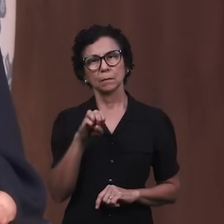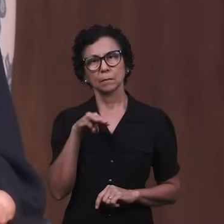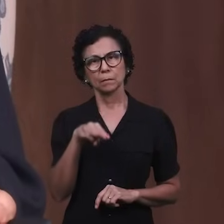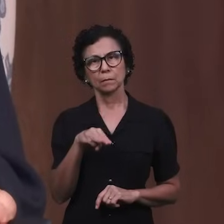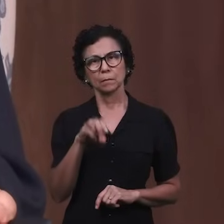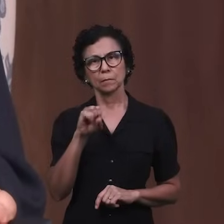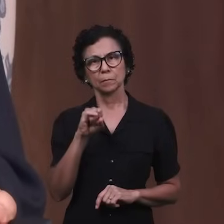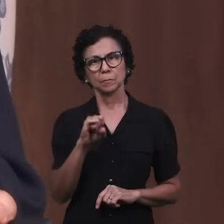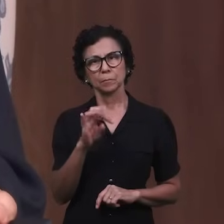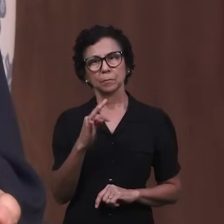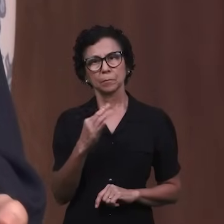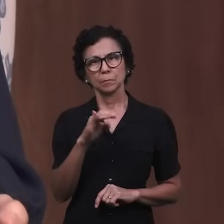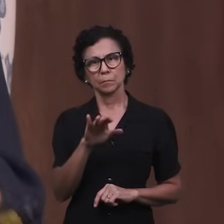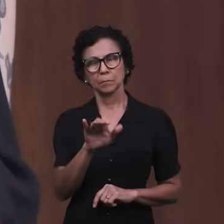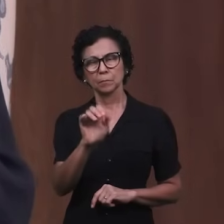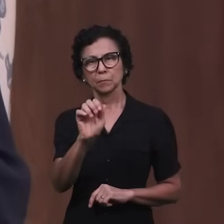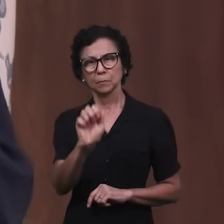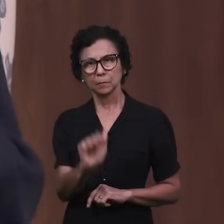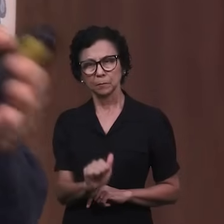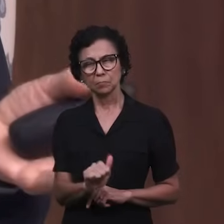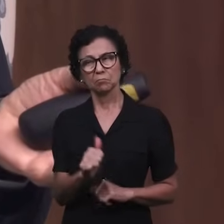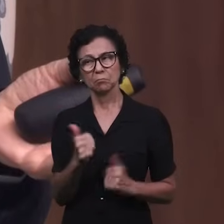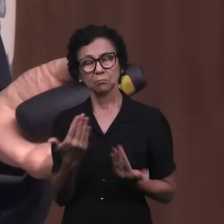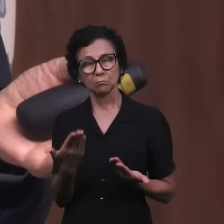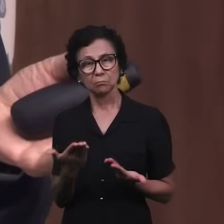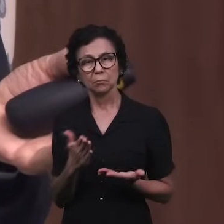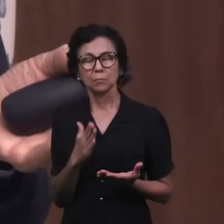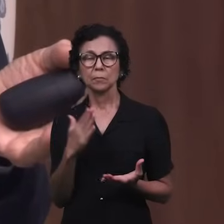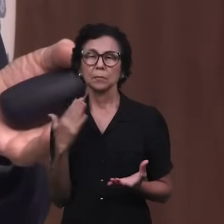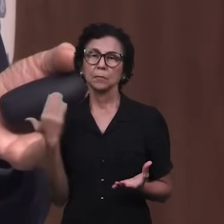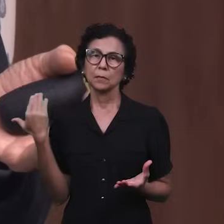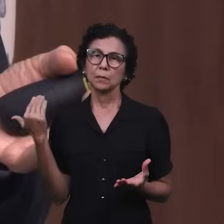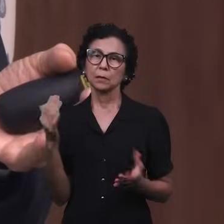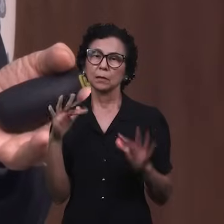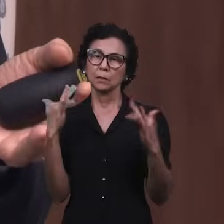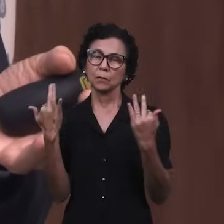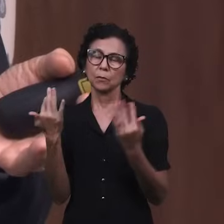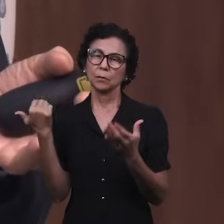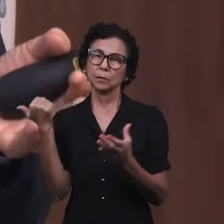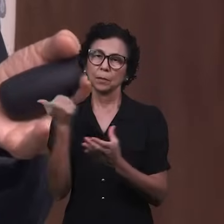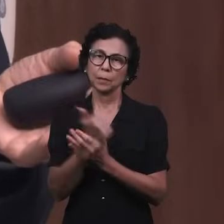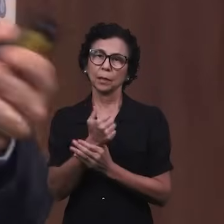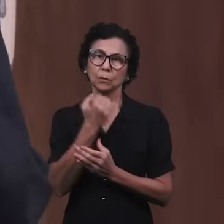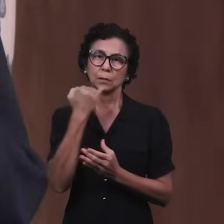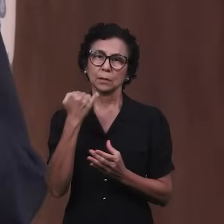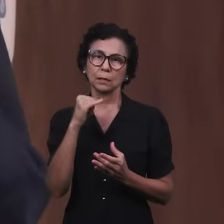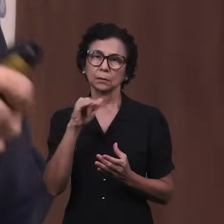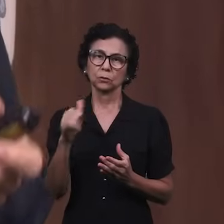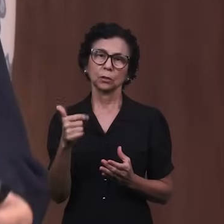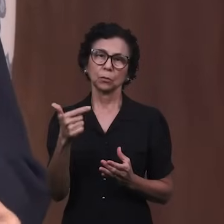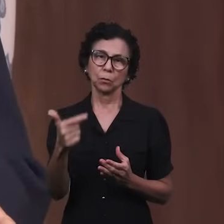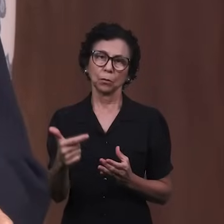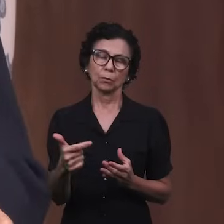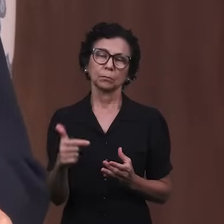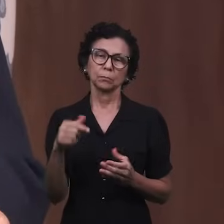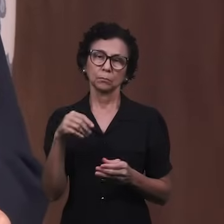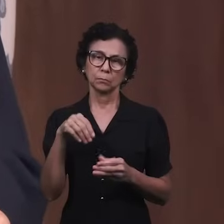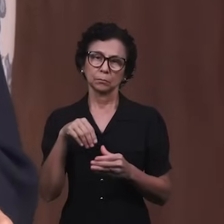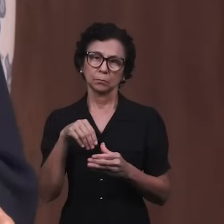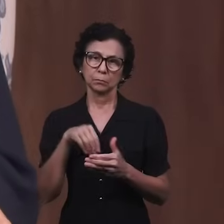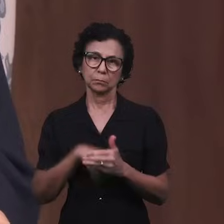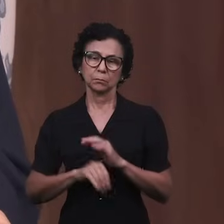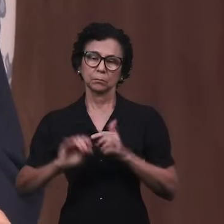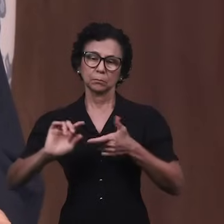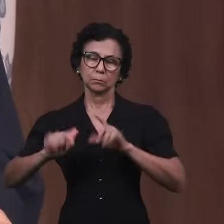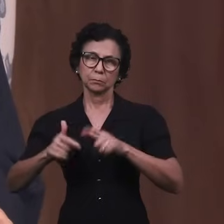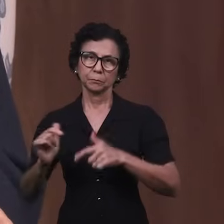língua semítica da família de Abraão, de Isaac e de Jacó, da família de Israel.